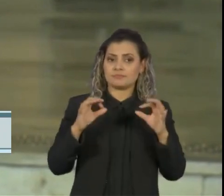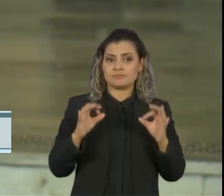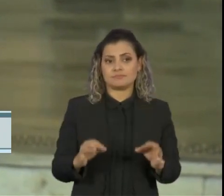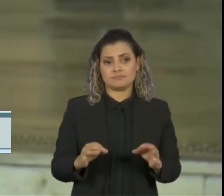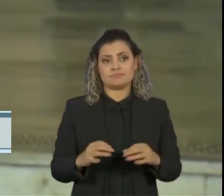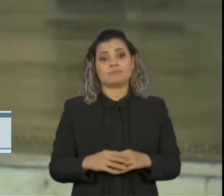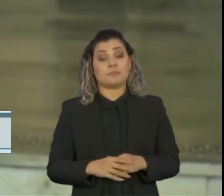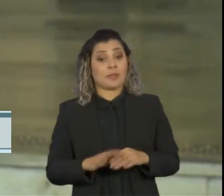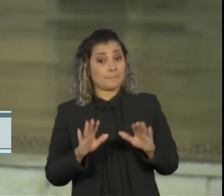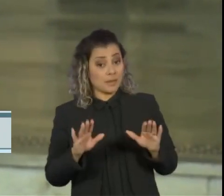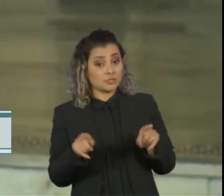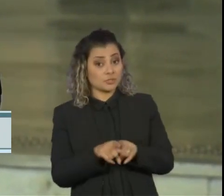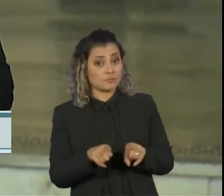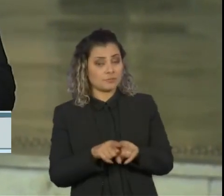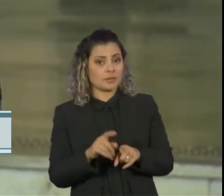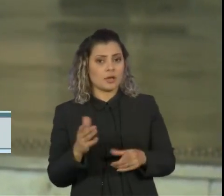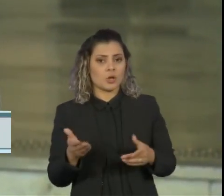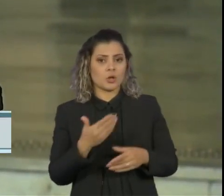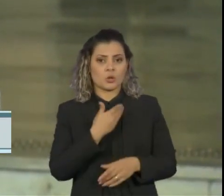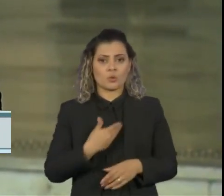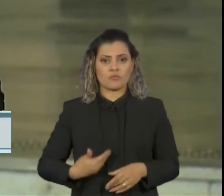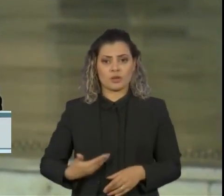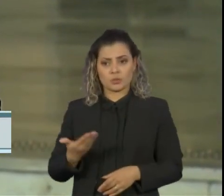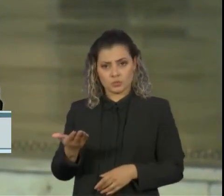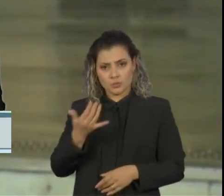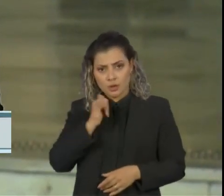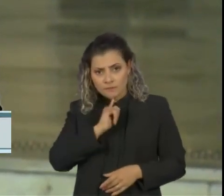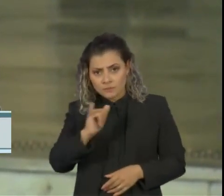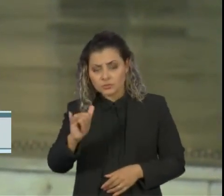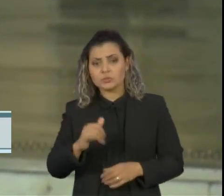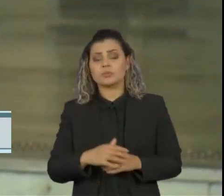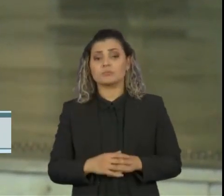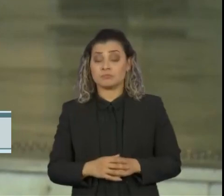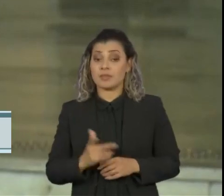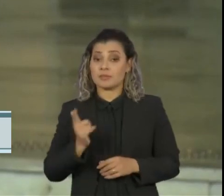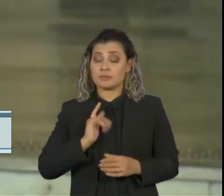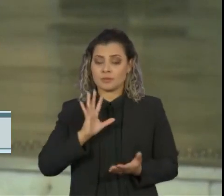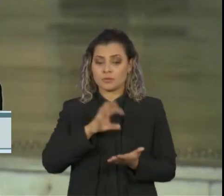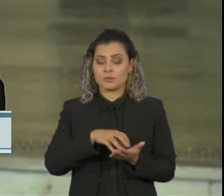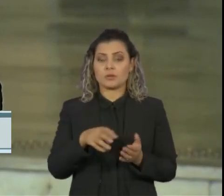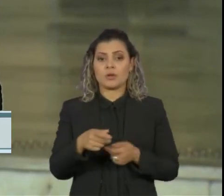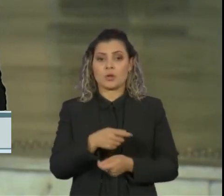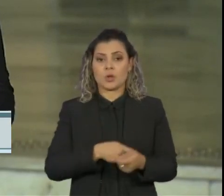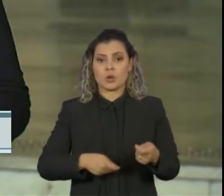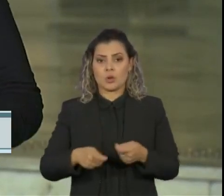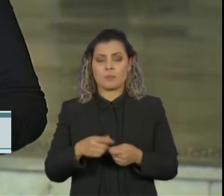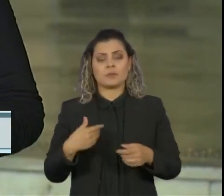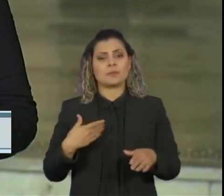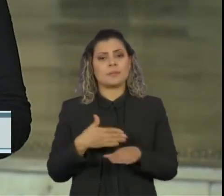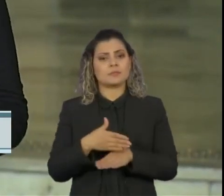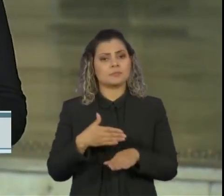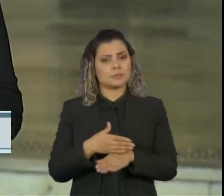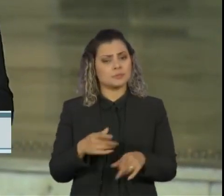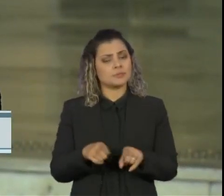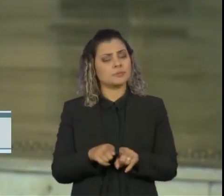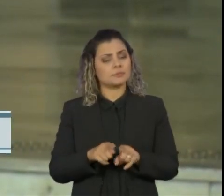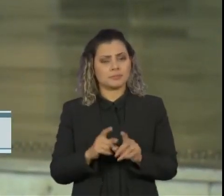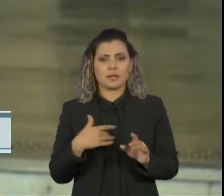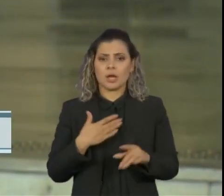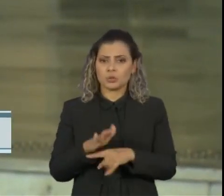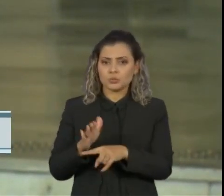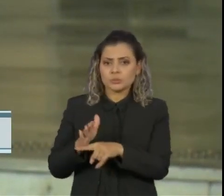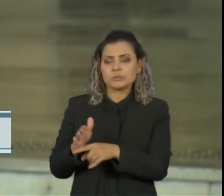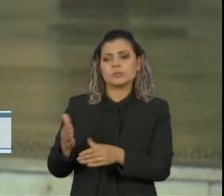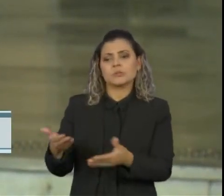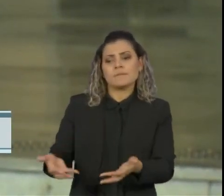compatibilização. Adicionalmente, como o governador colocou, existe, e o Conselho Econômico está participando disso também de forma